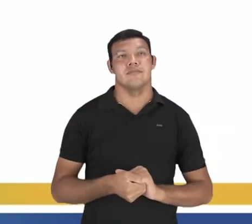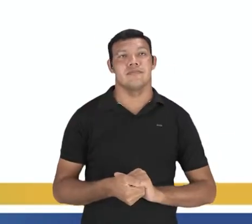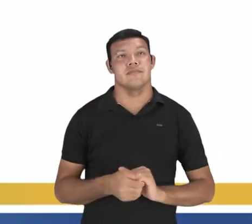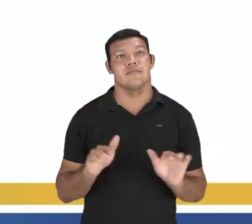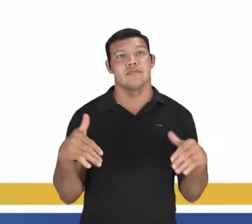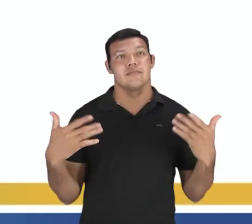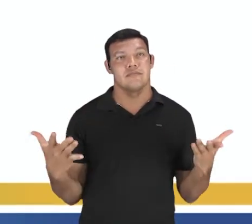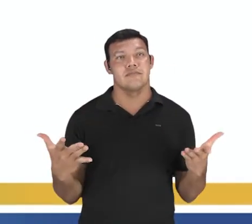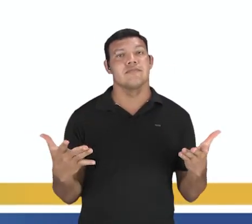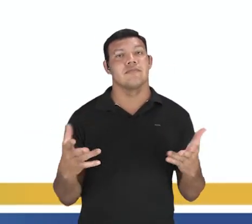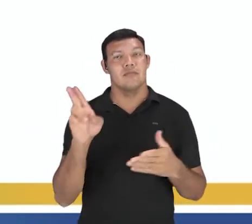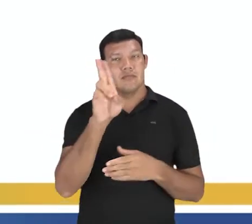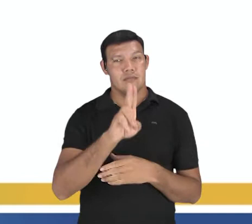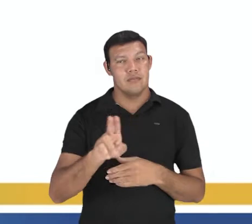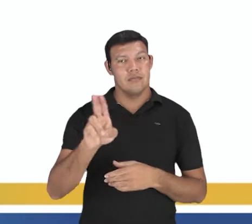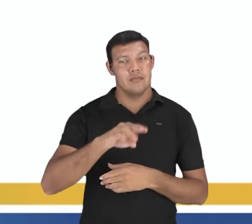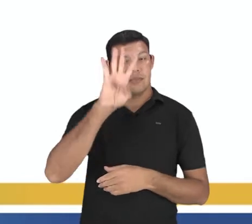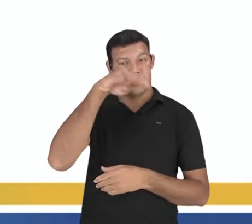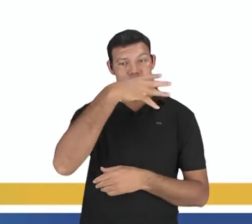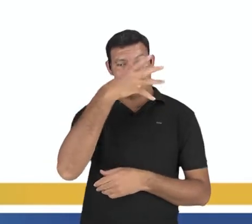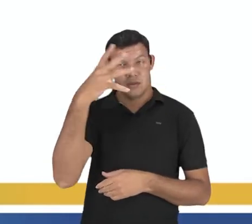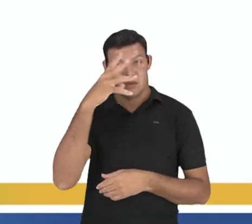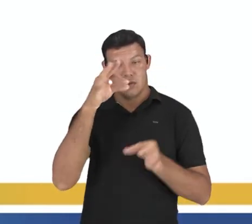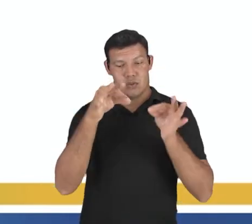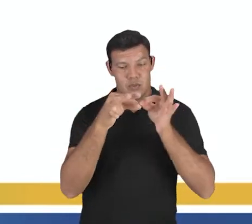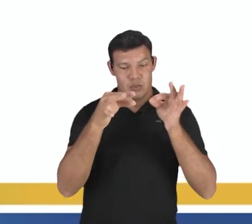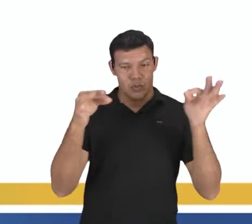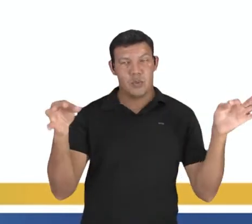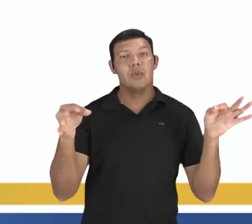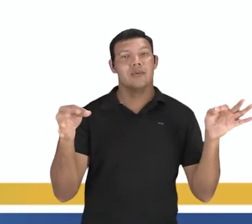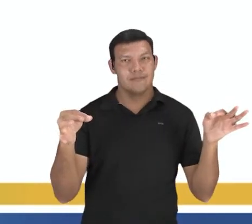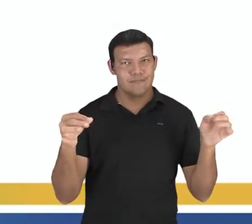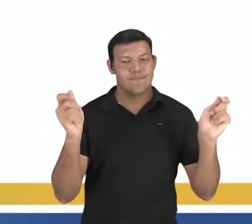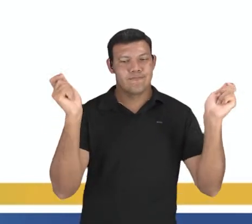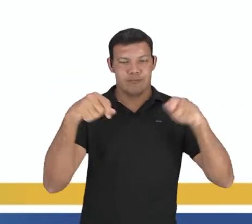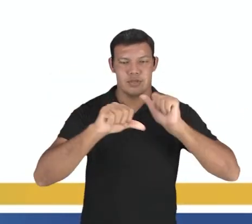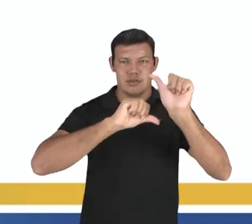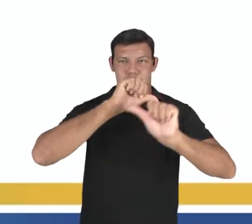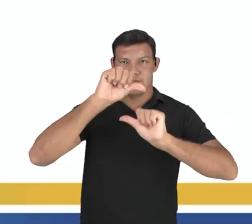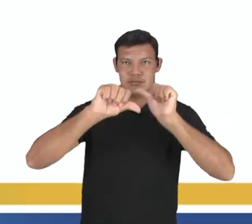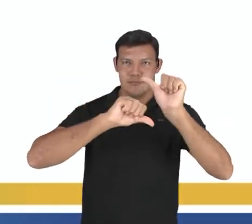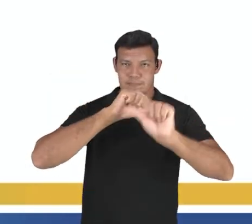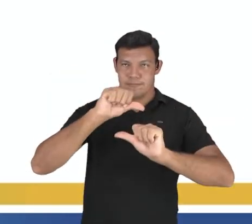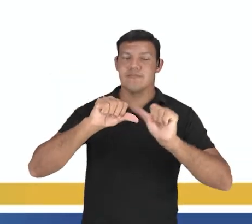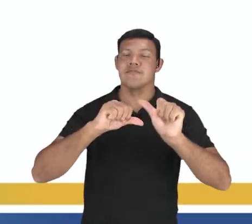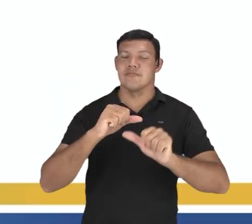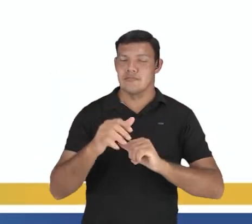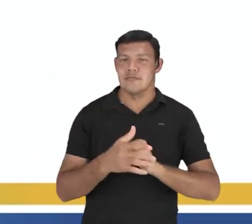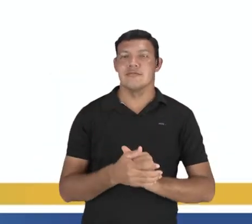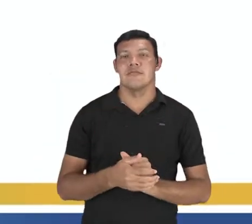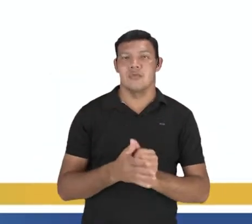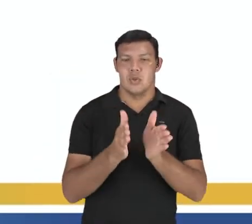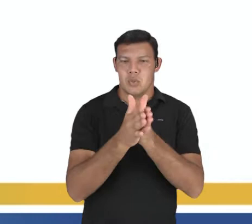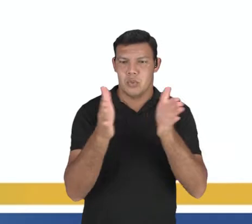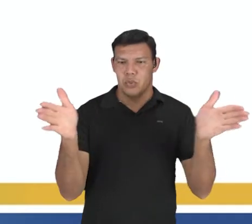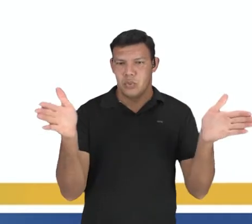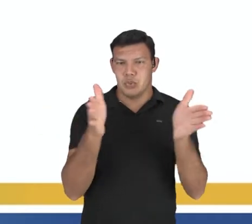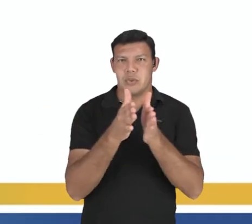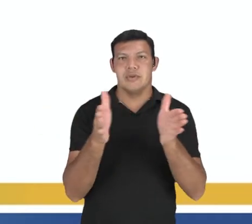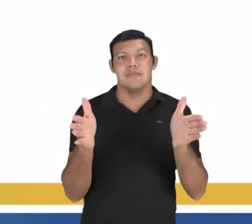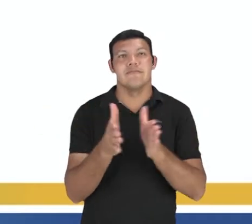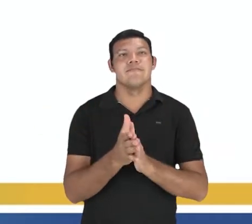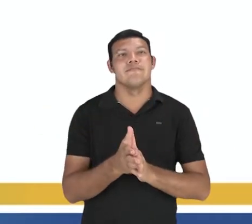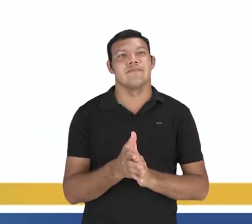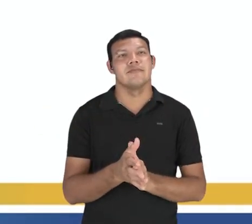vó utilizando o quadro de unidade podemos converter uma unidade de medida em outro Veja por exemplo Como